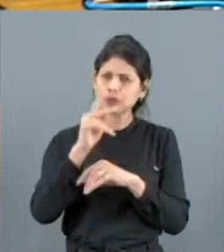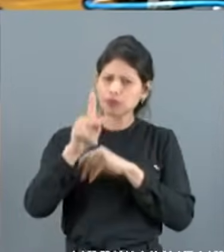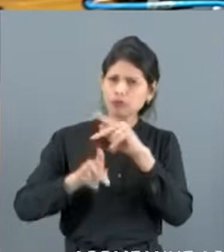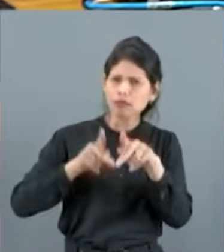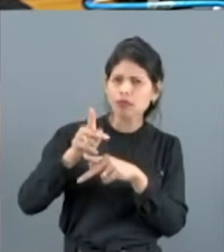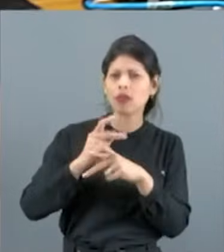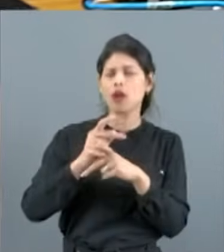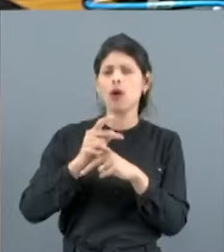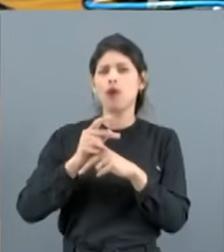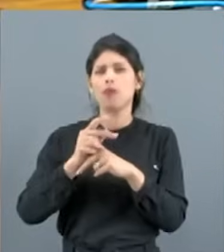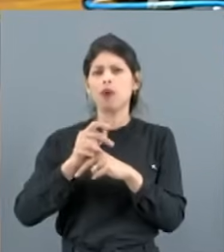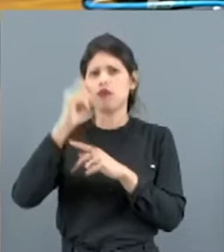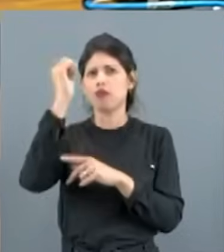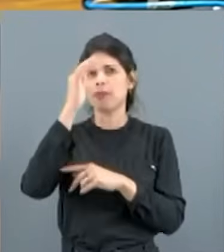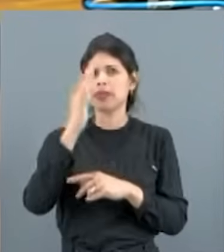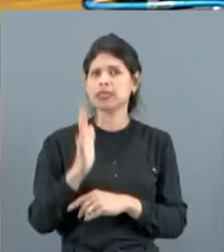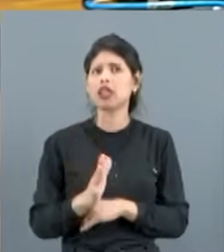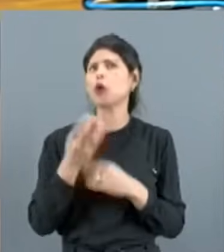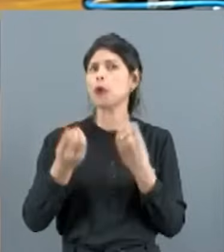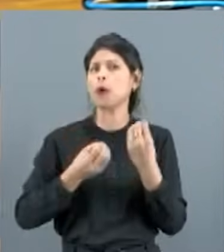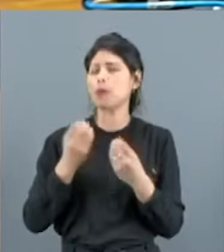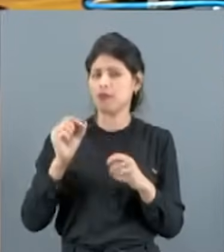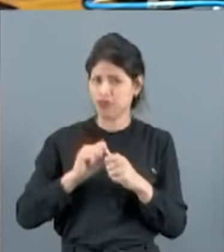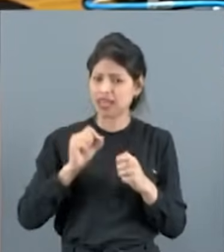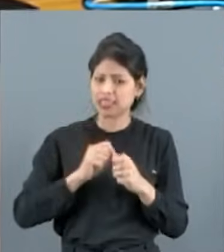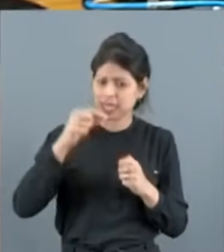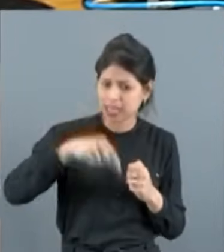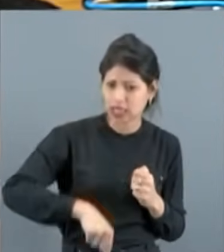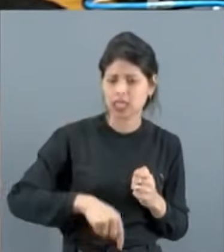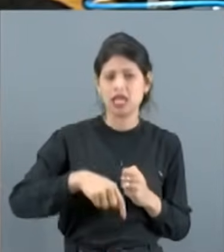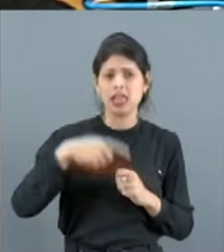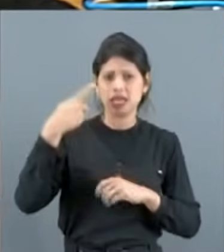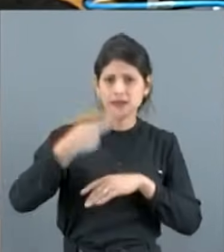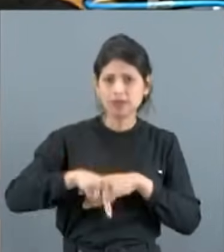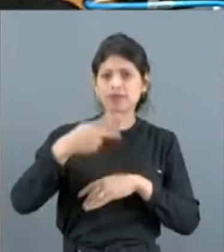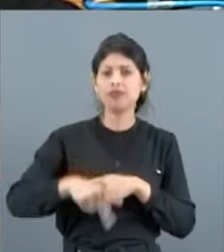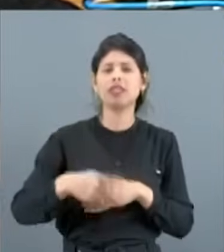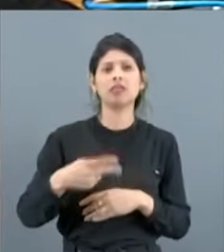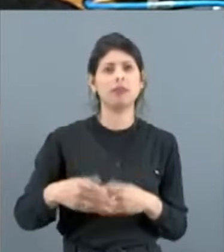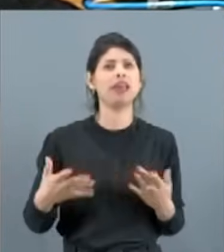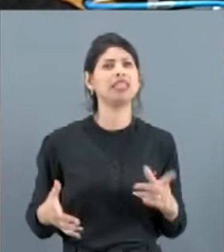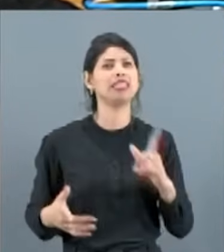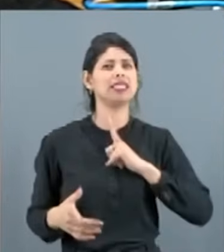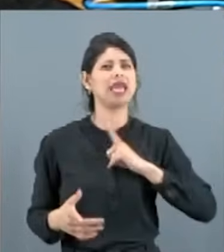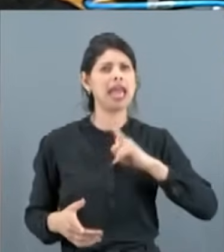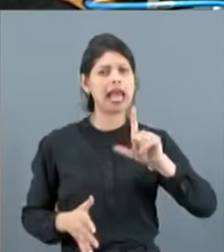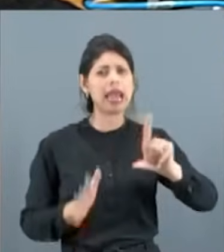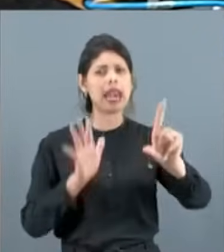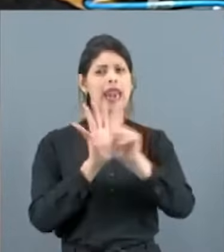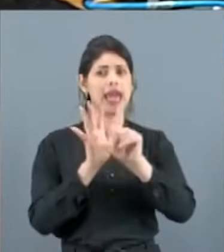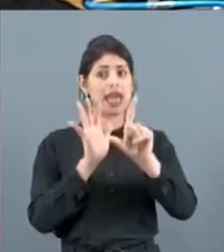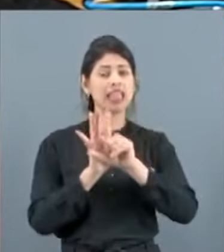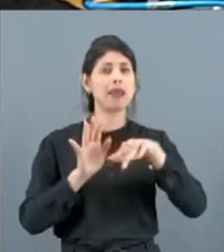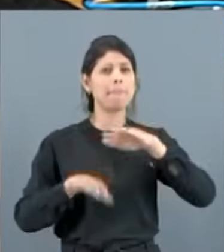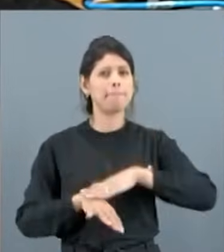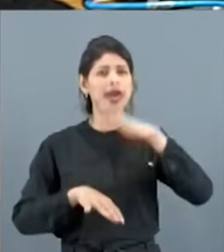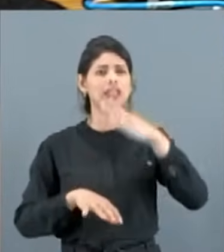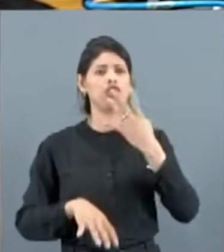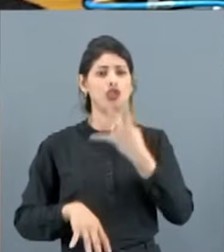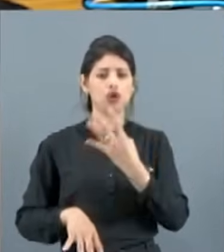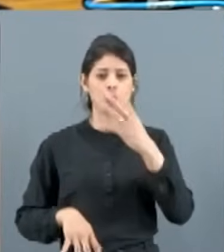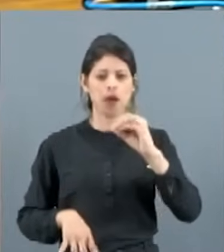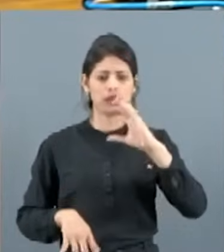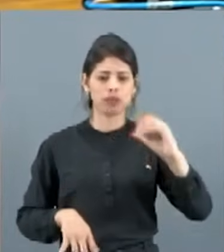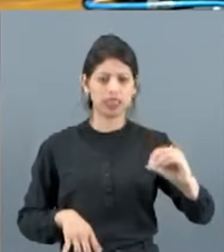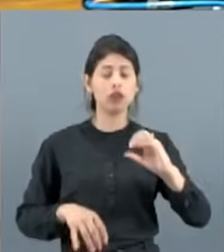brasileira que é assim que funciona esse país aqui tem ex-governador aí que pegou mais de 400 anos de prisão e ter precisava ressuscitar